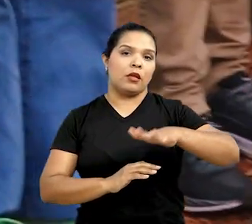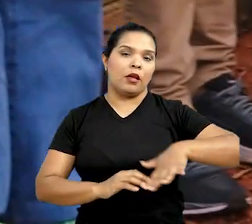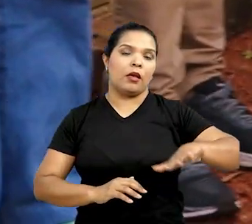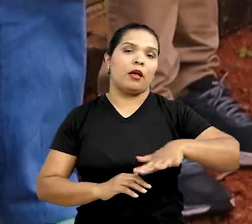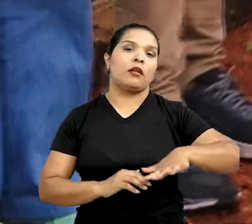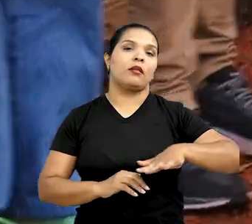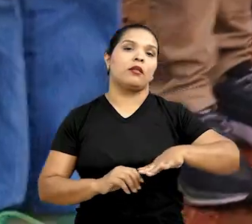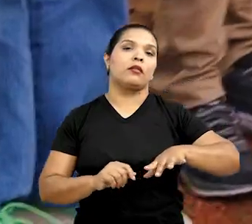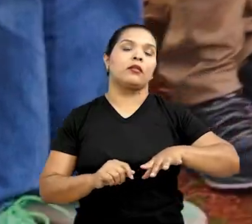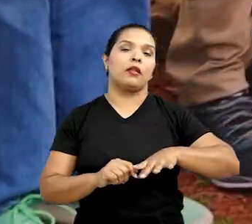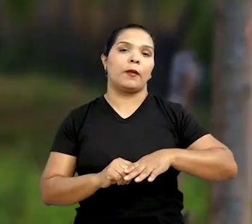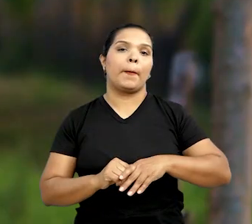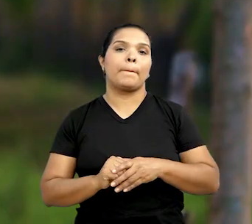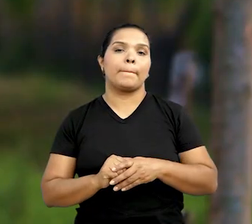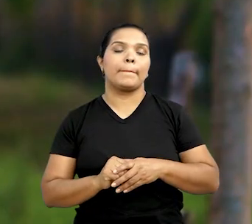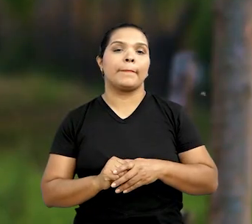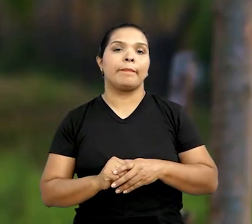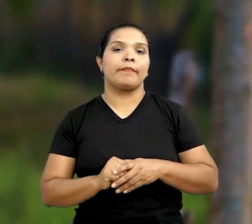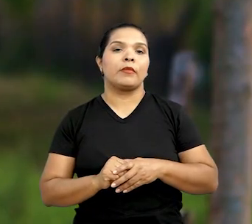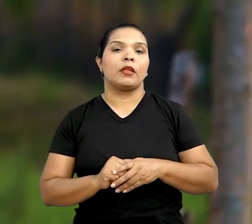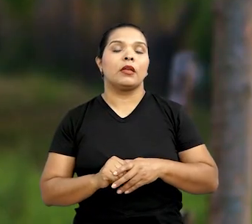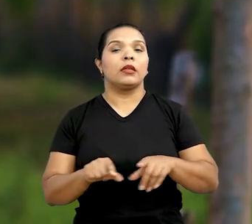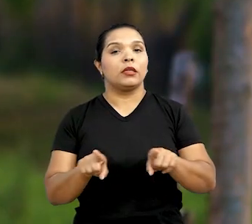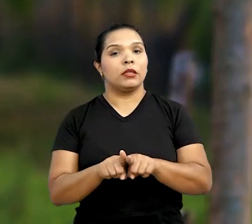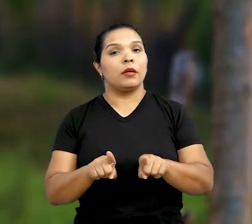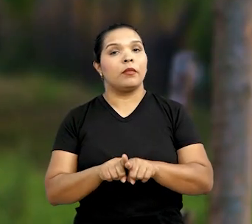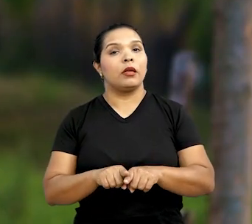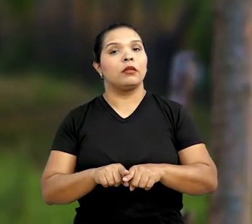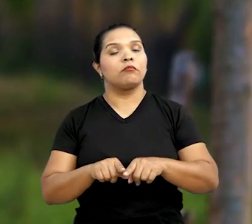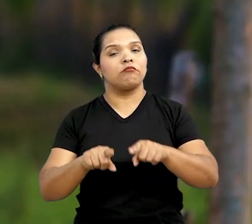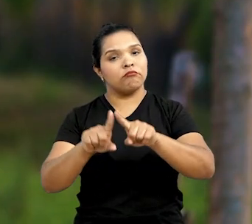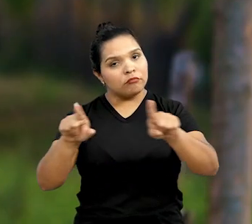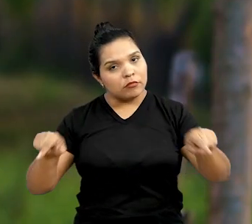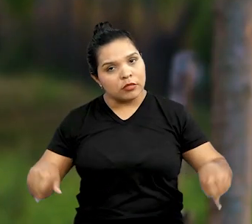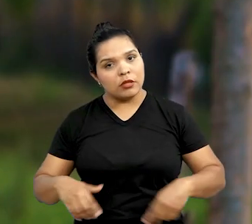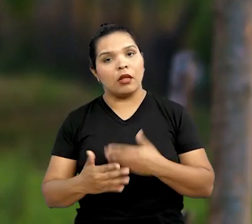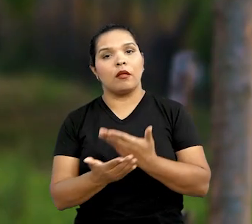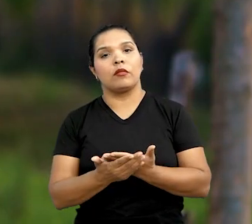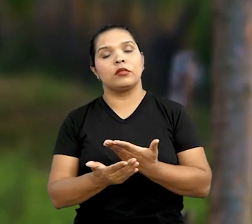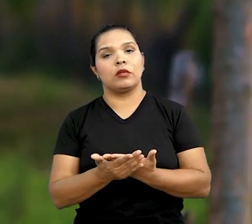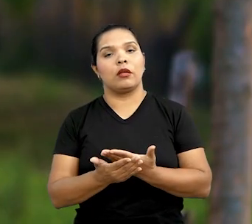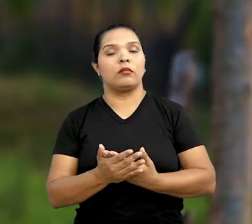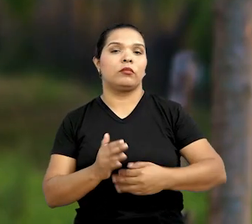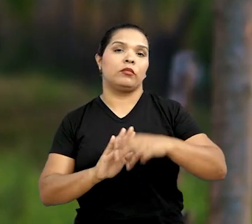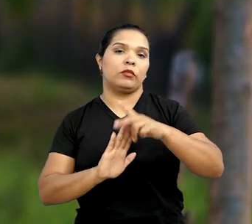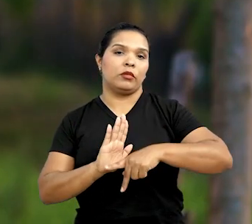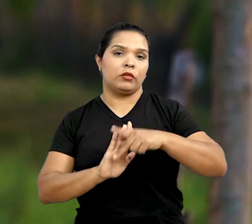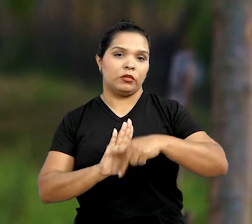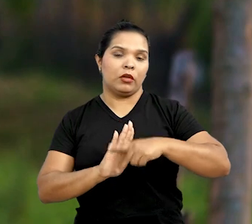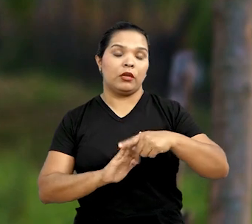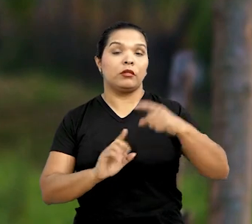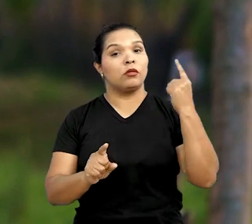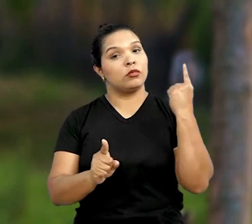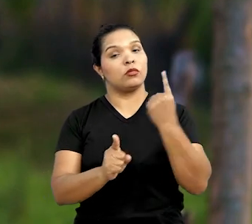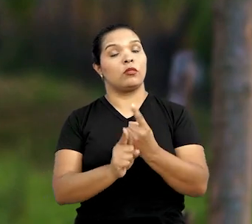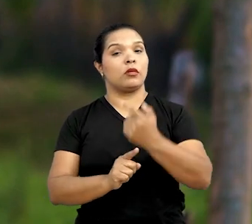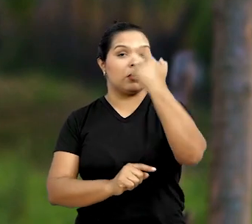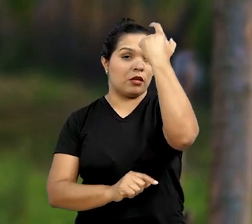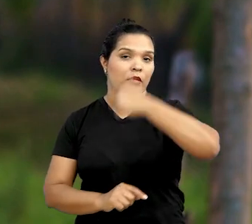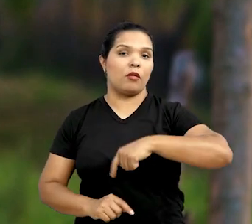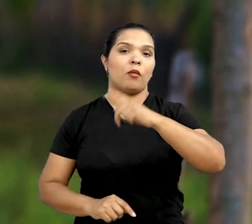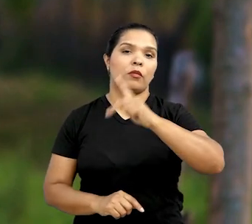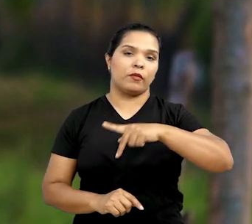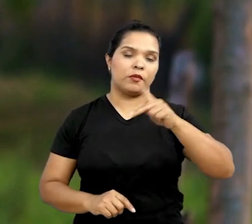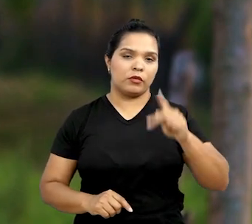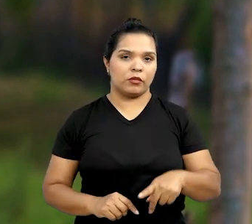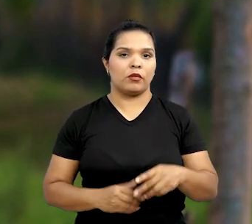popular e economia solidária. E foi no chão da sala de aula do Tesselendo que eu me descobri enquanto